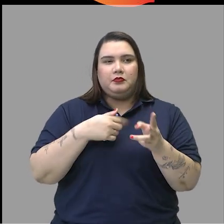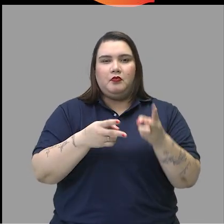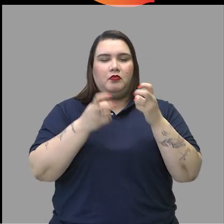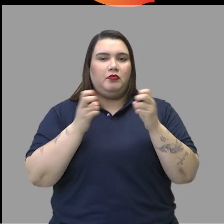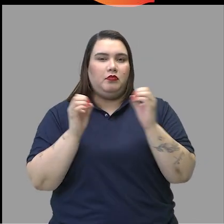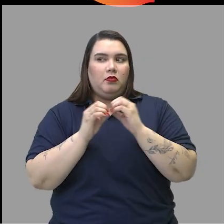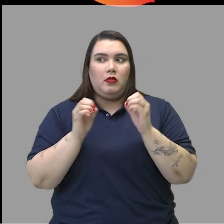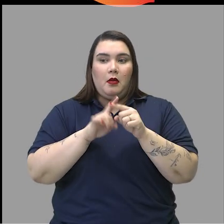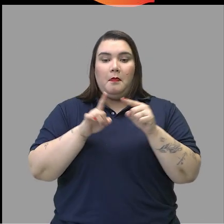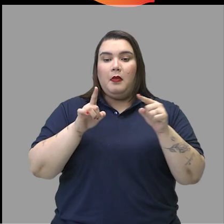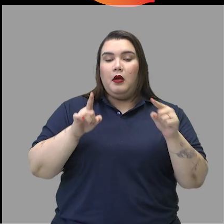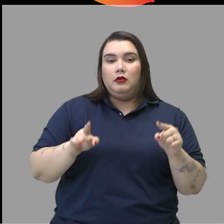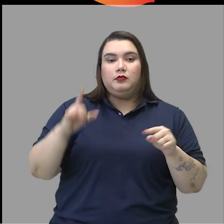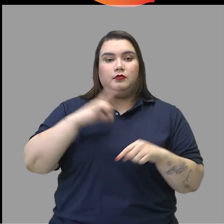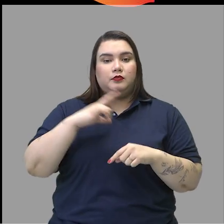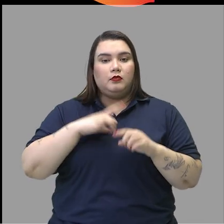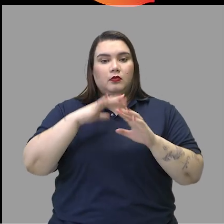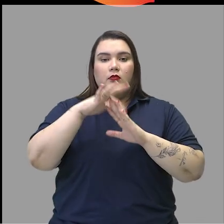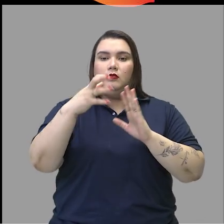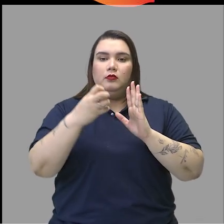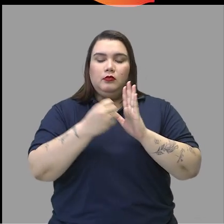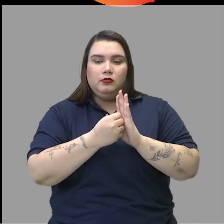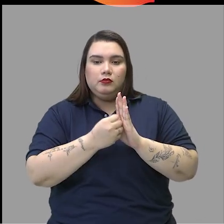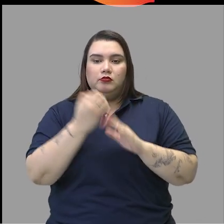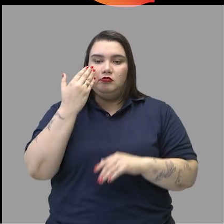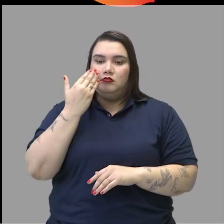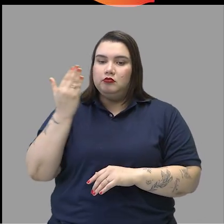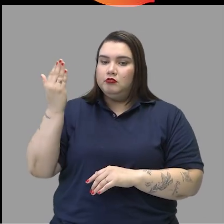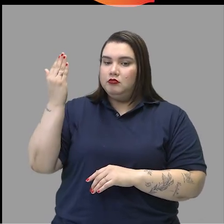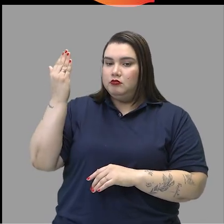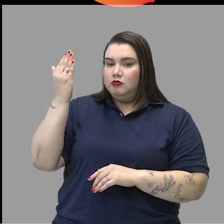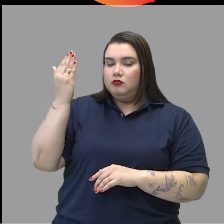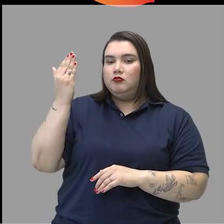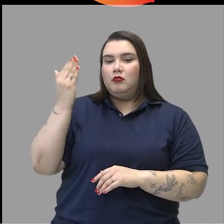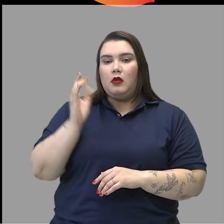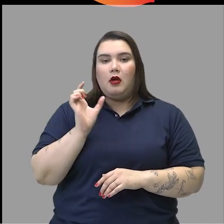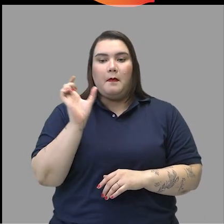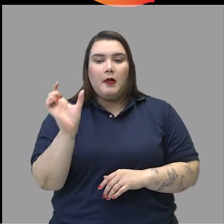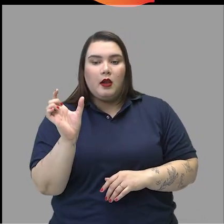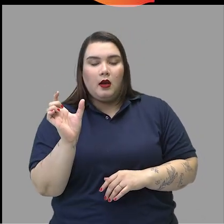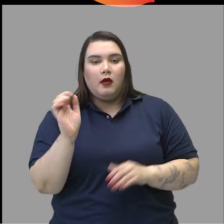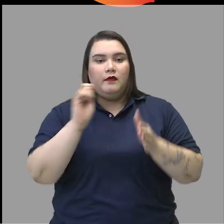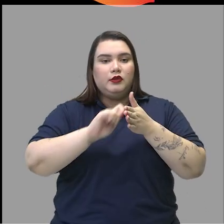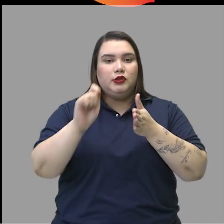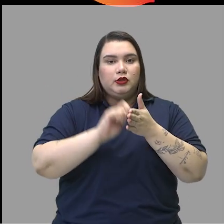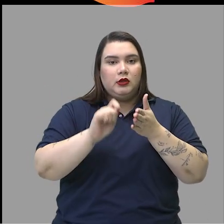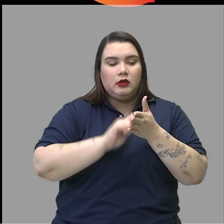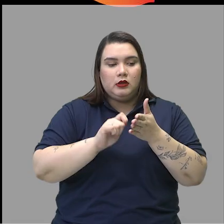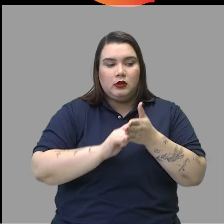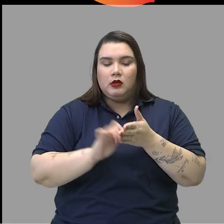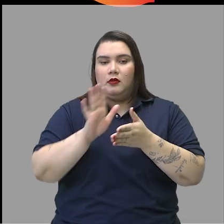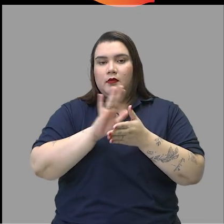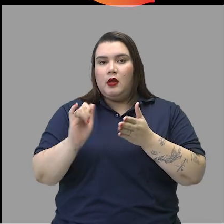fumaça. Porém, nós temos o símbolo, que ele é a palavra, a escrita, que